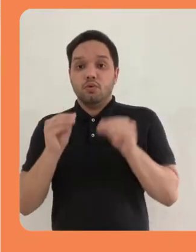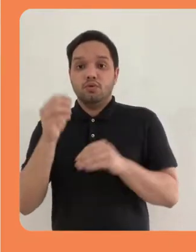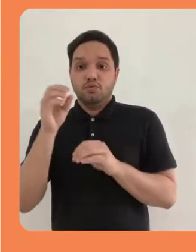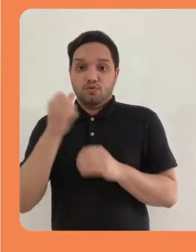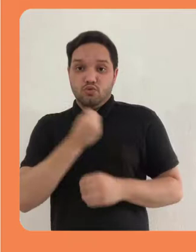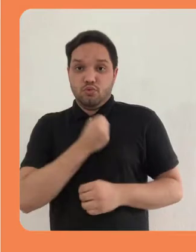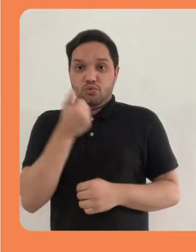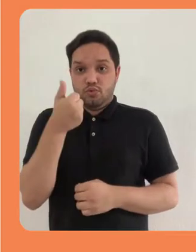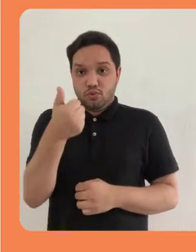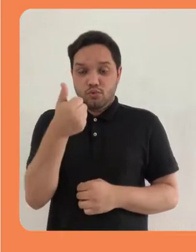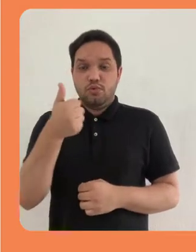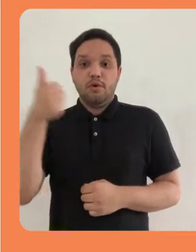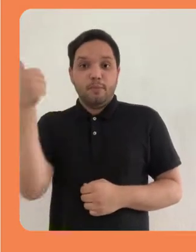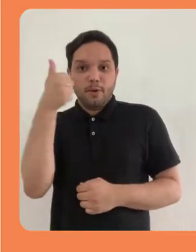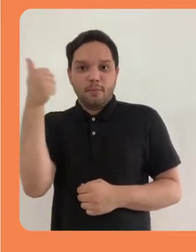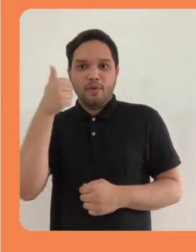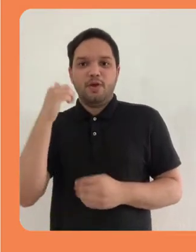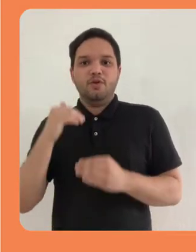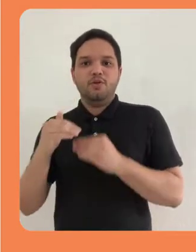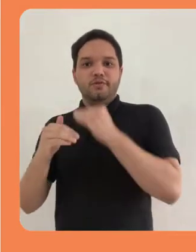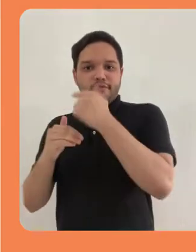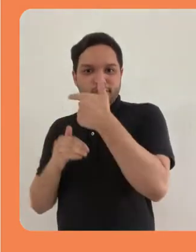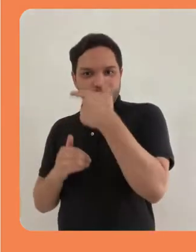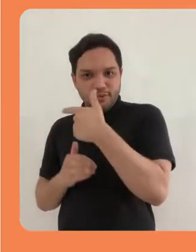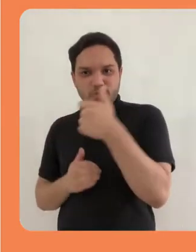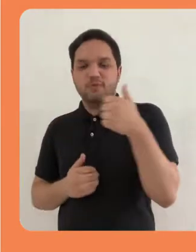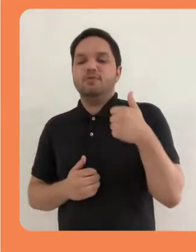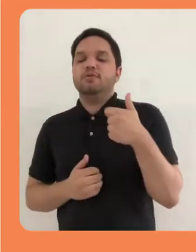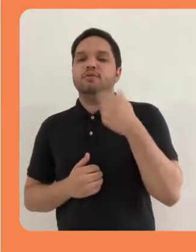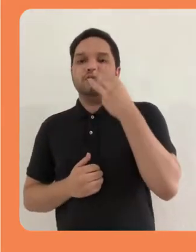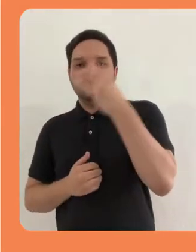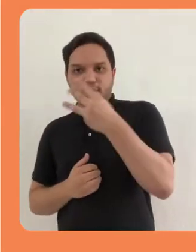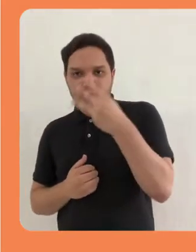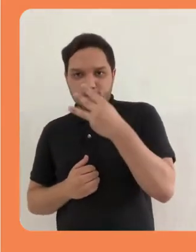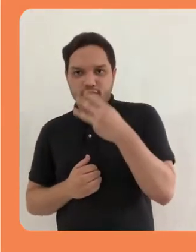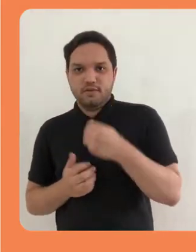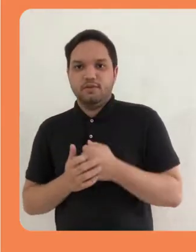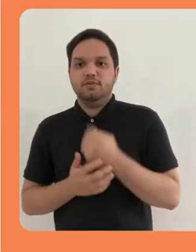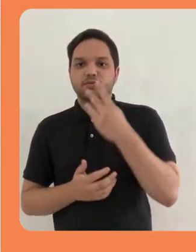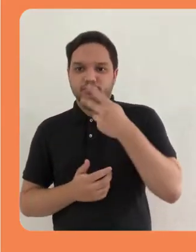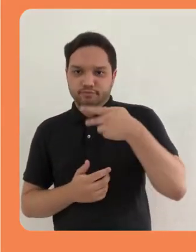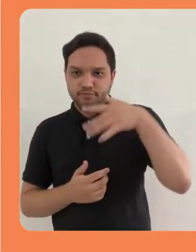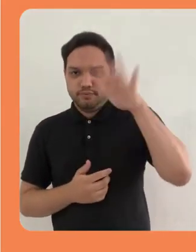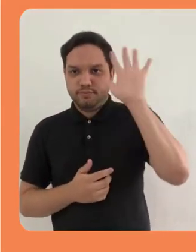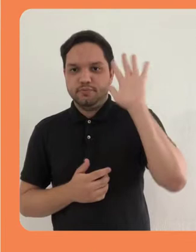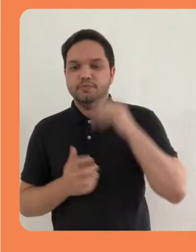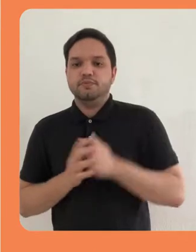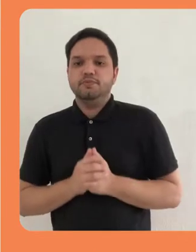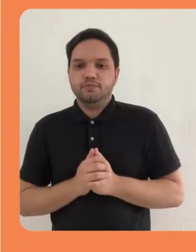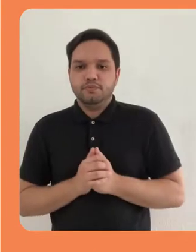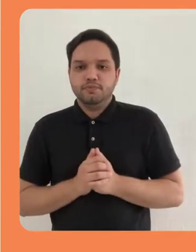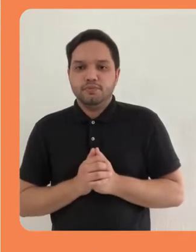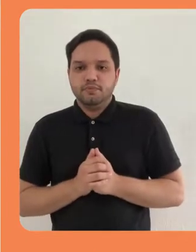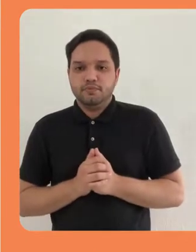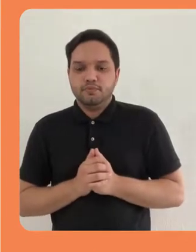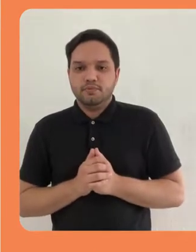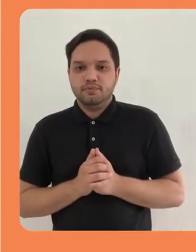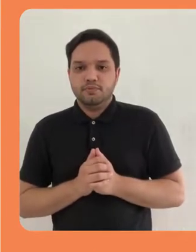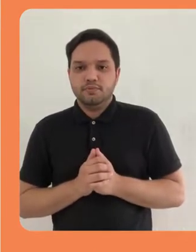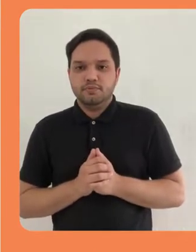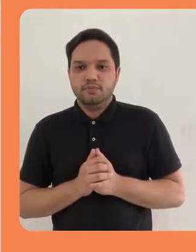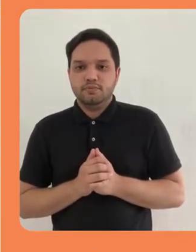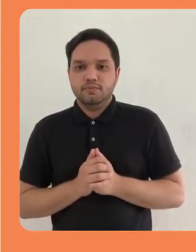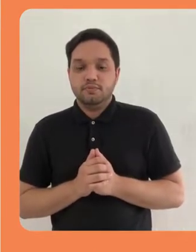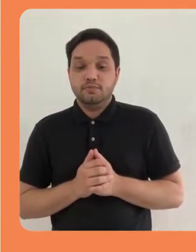um desses elementos aqui para isso basta você colocar o número um para o primeiro nível 2 para o